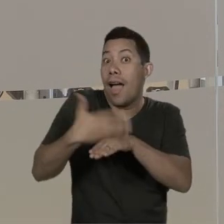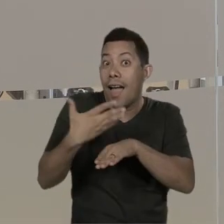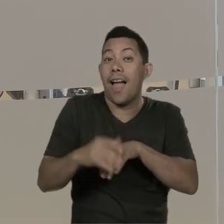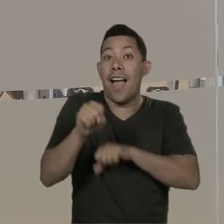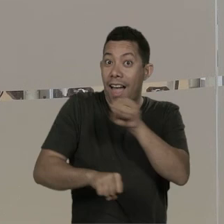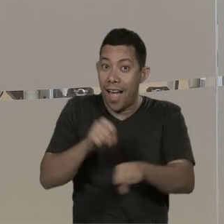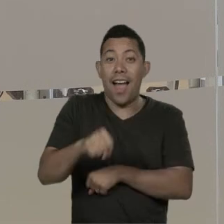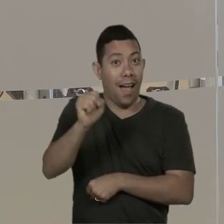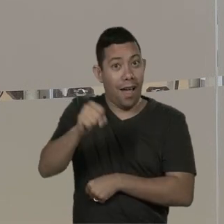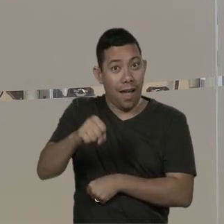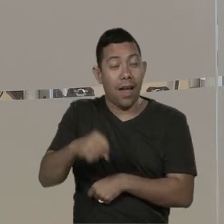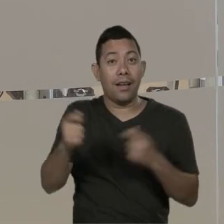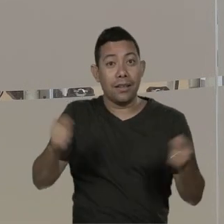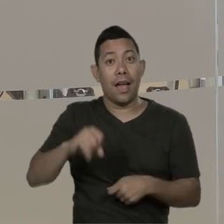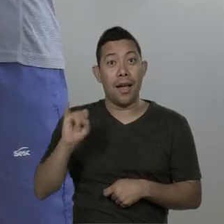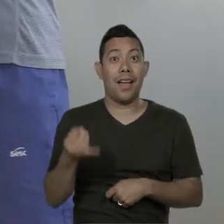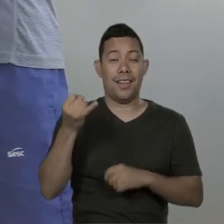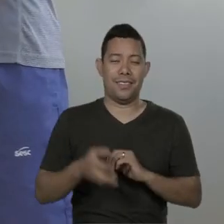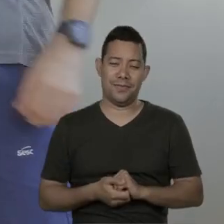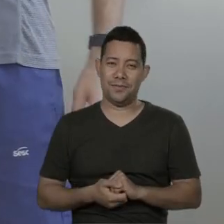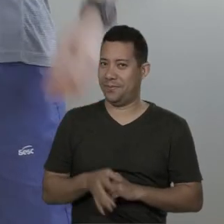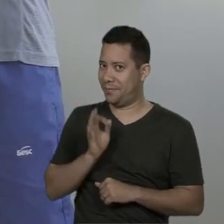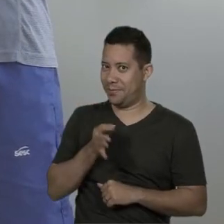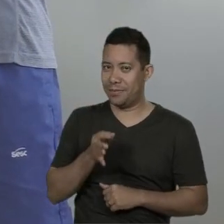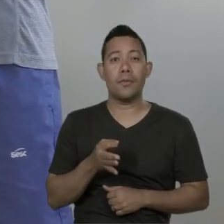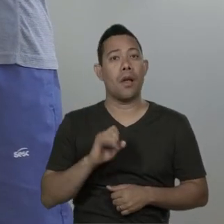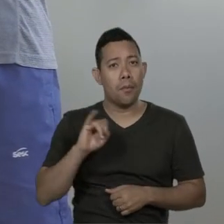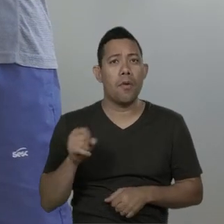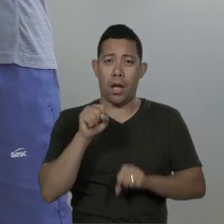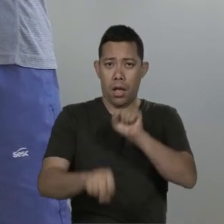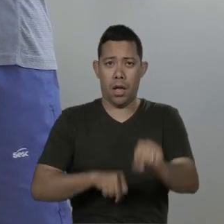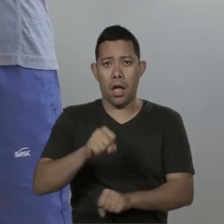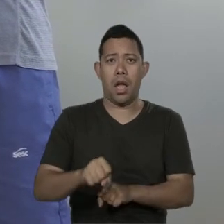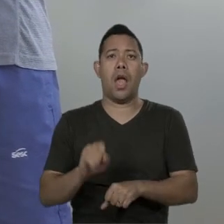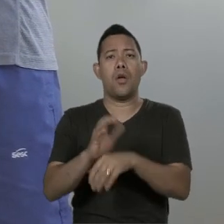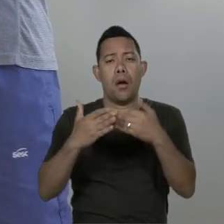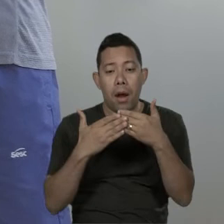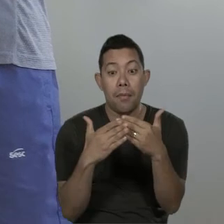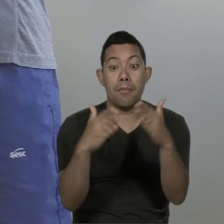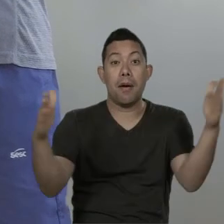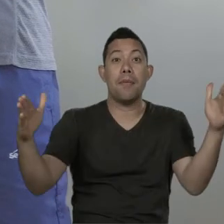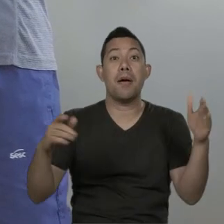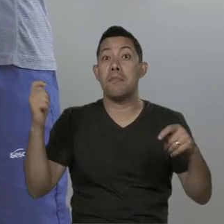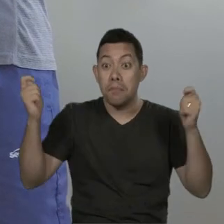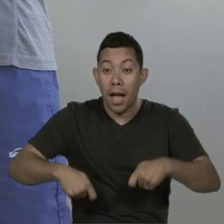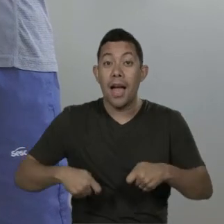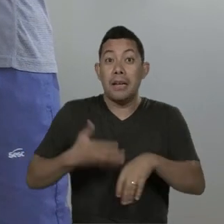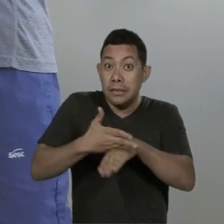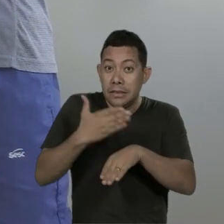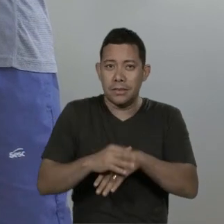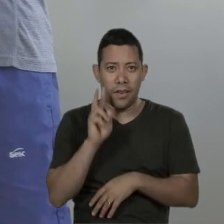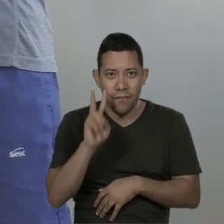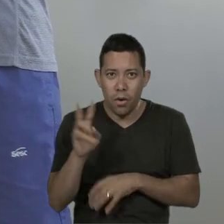treinar nas bicicletas estacionárias. Isso mesmo. A bicicleta abre um universo de possibilidades e práticas.